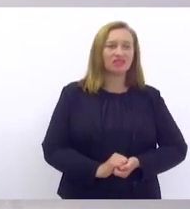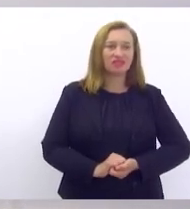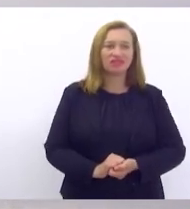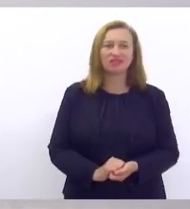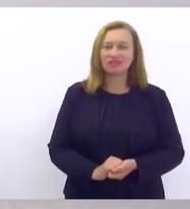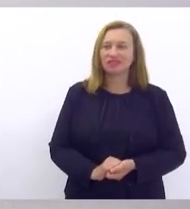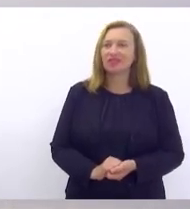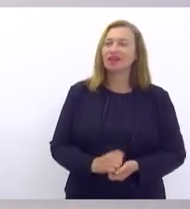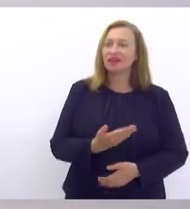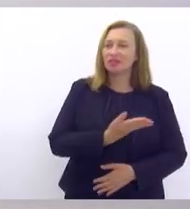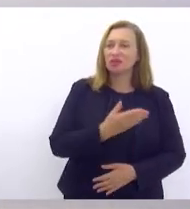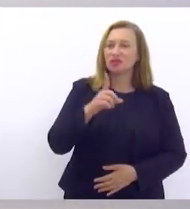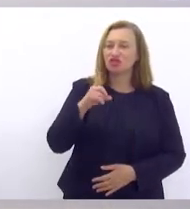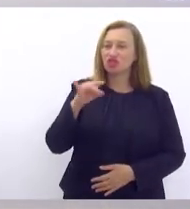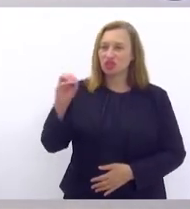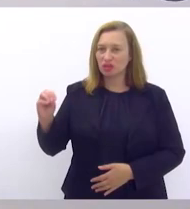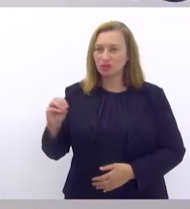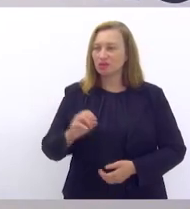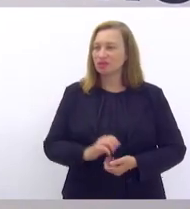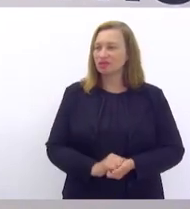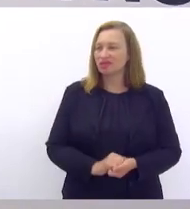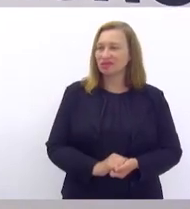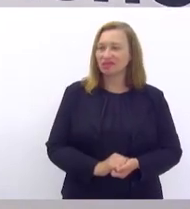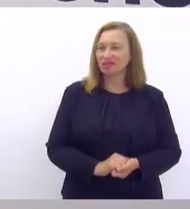Meu querido amigo Diego.